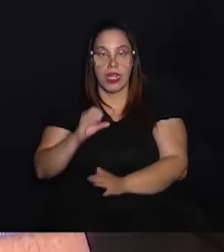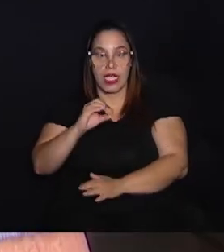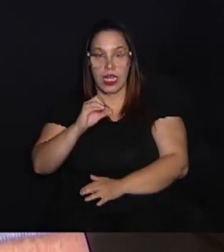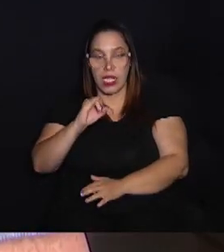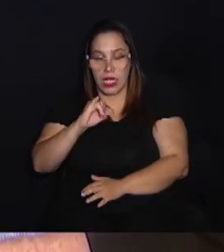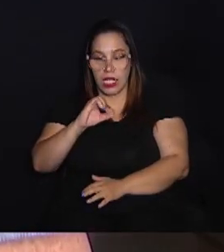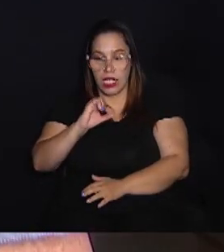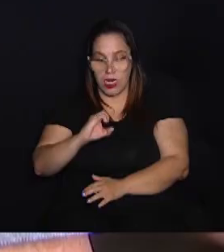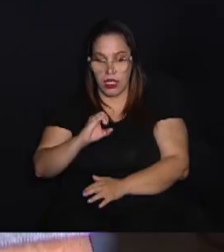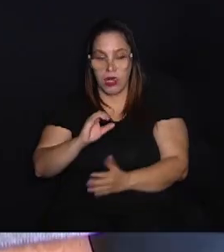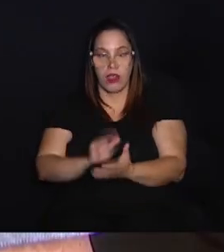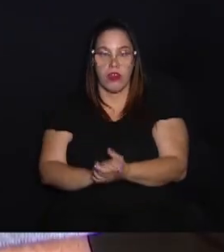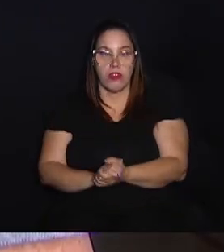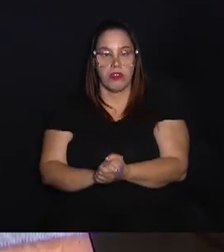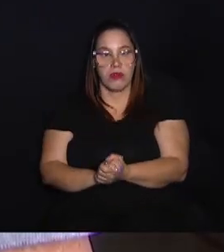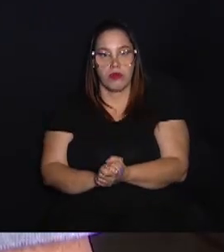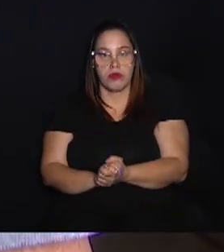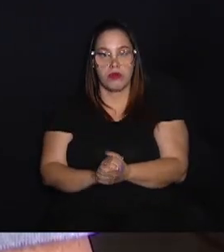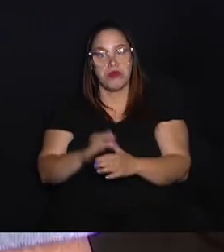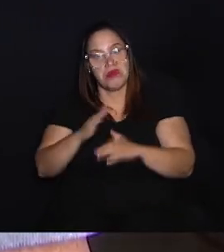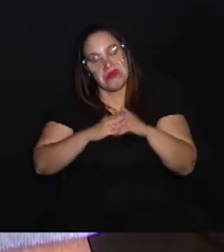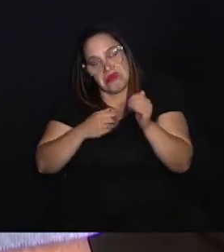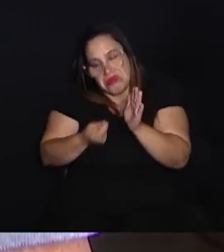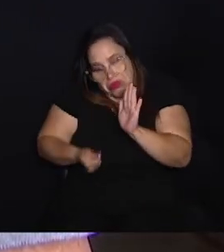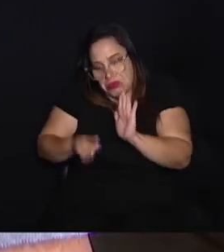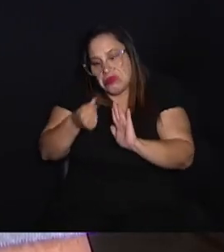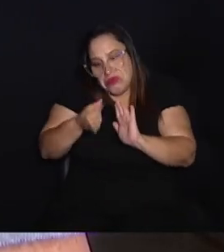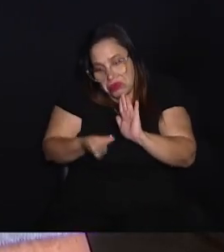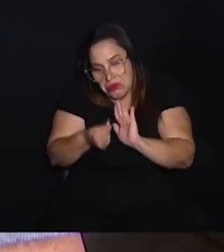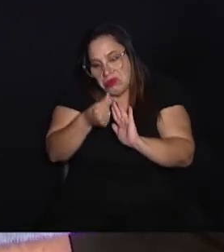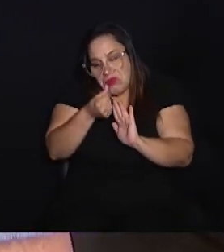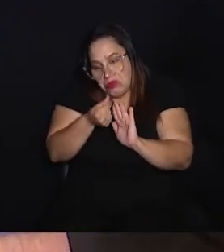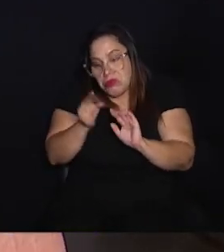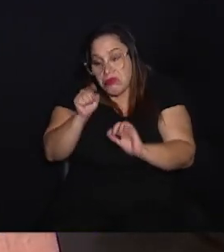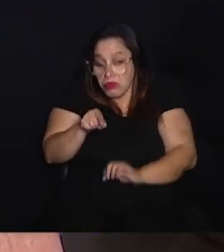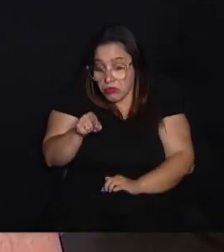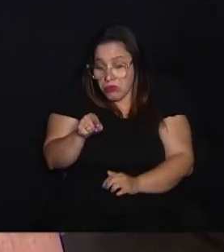gente elaborou alguns orçamentos para isso,